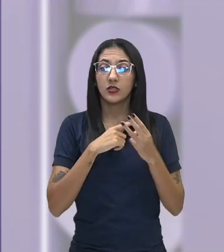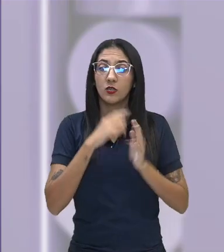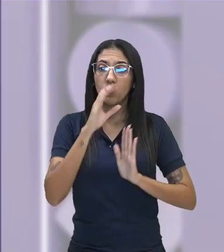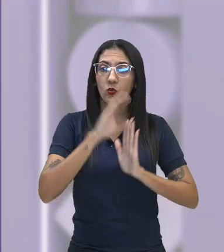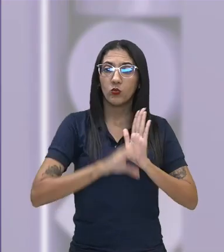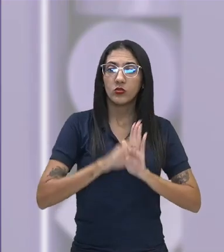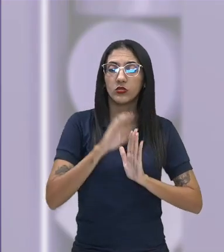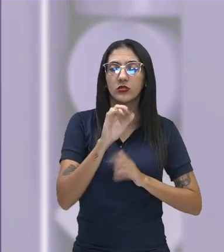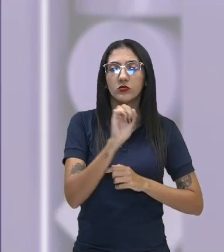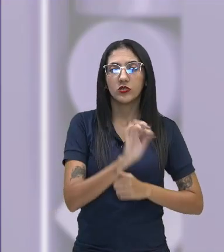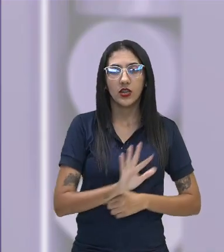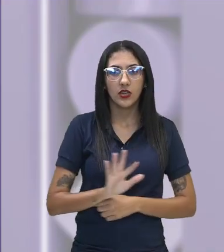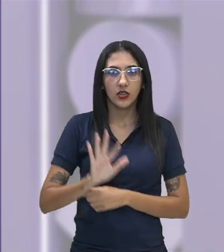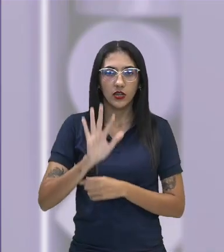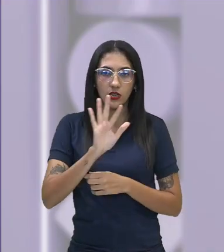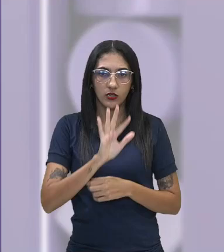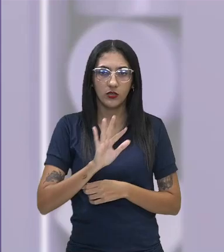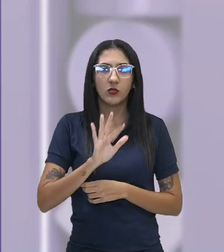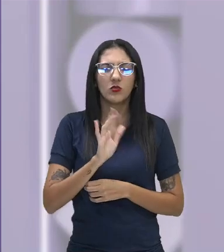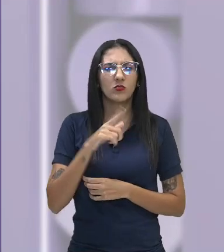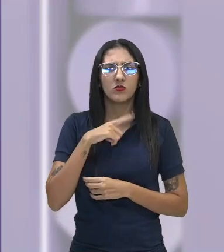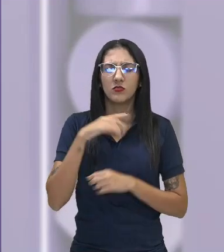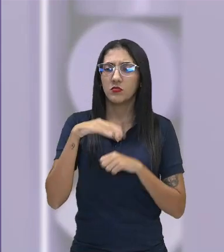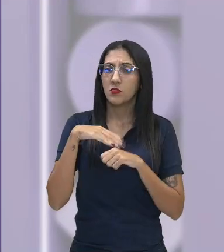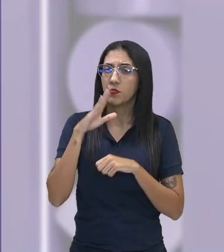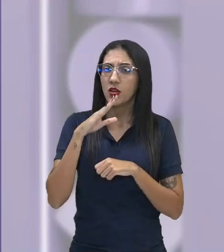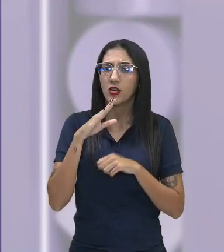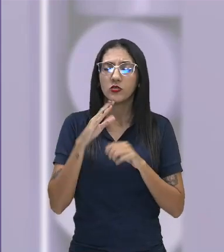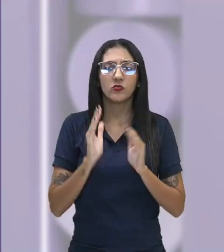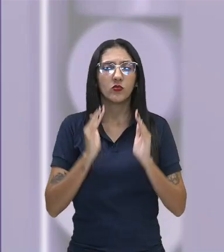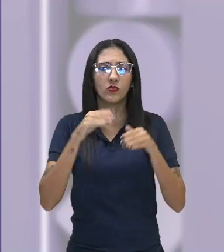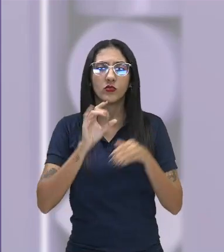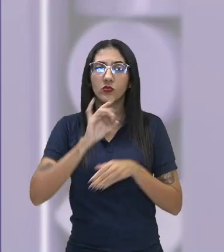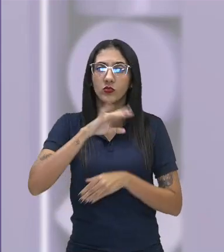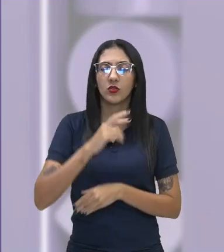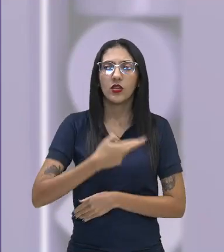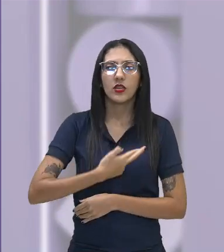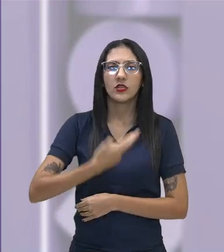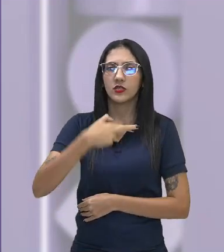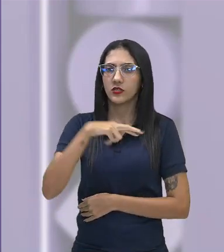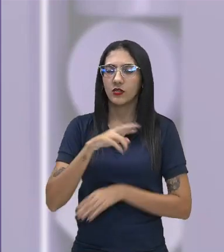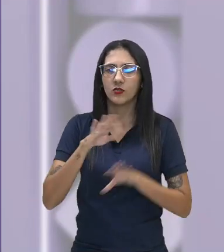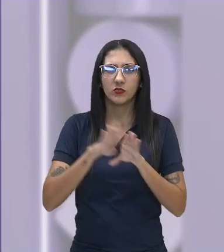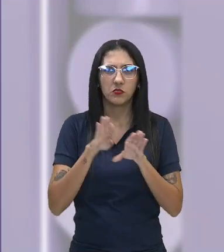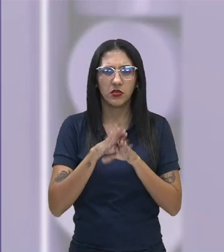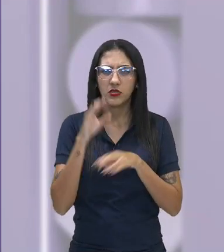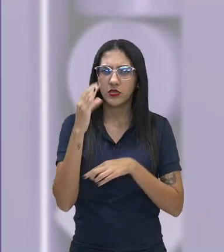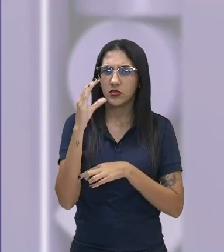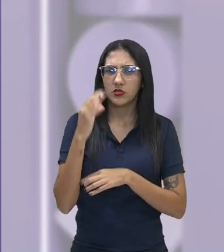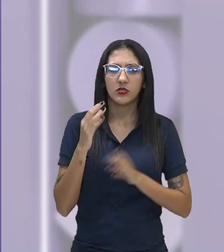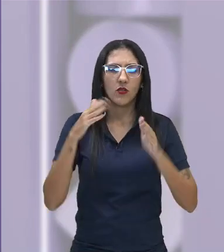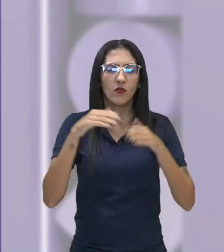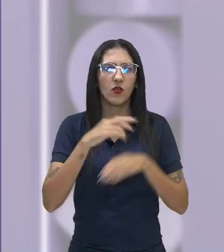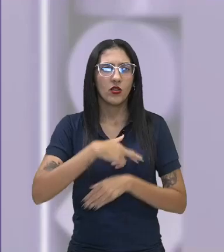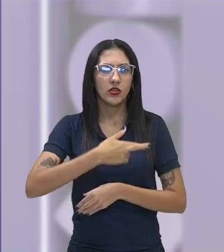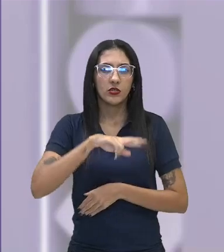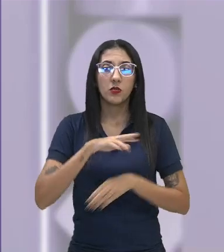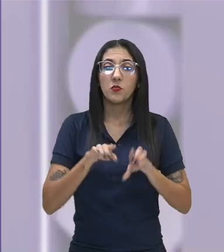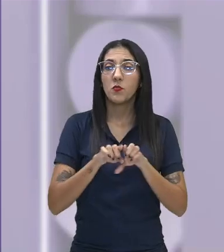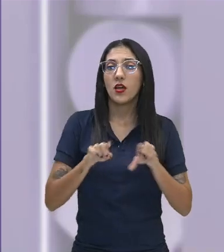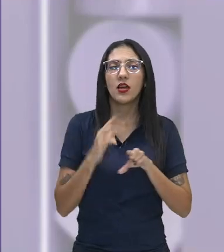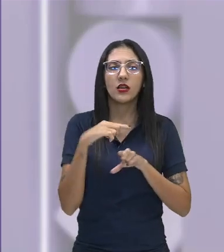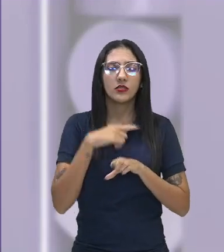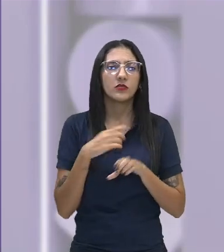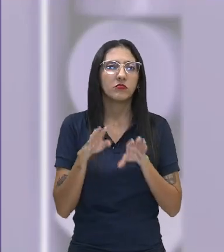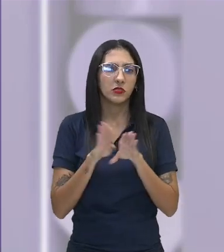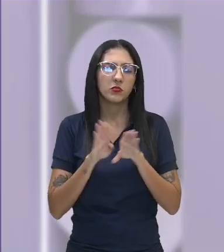geral, um conceito que vai além da dimensão religiosa, da dimensão da ciência das religiões, mas também